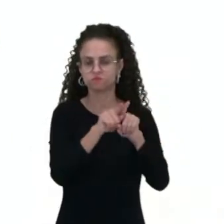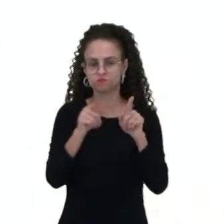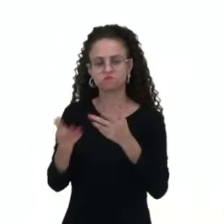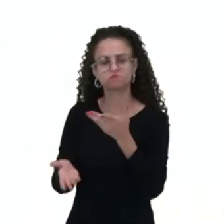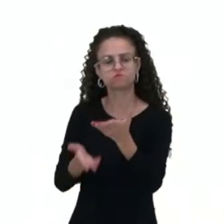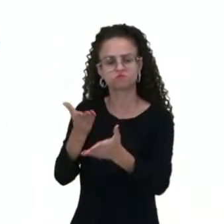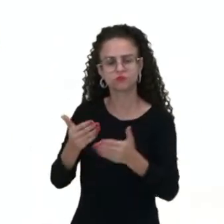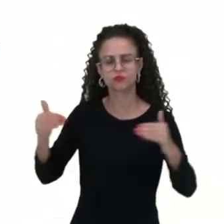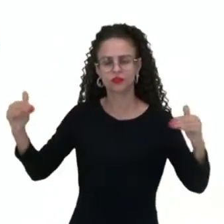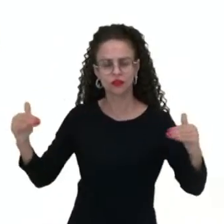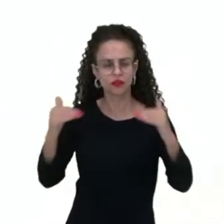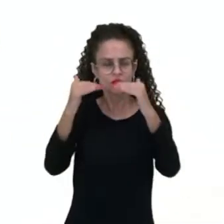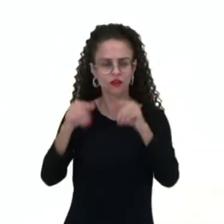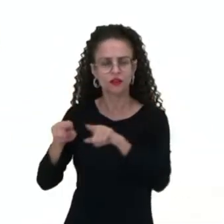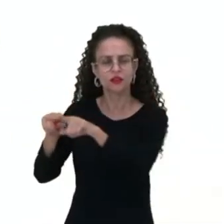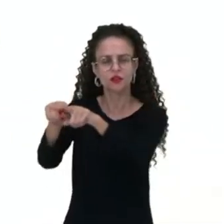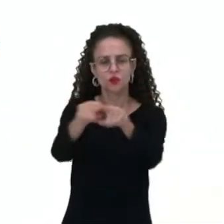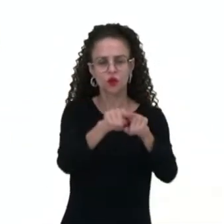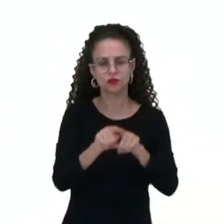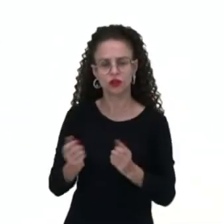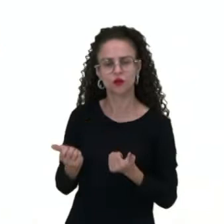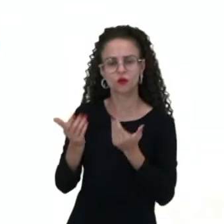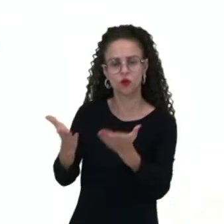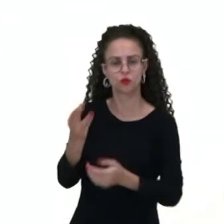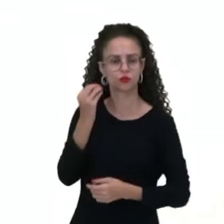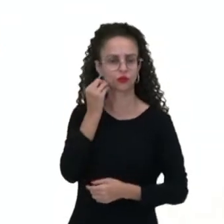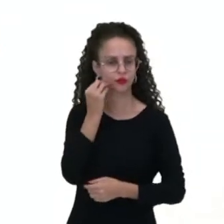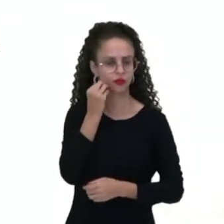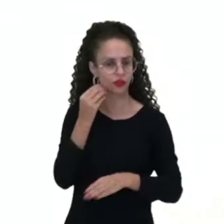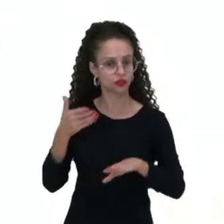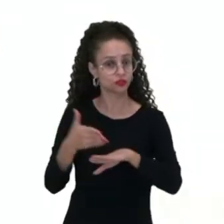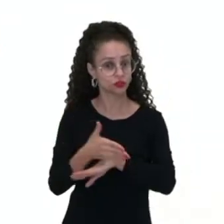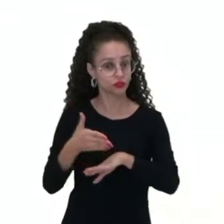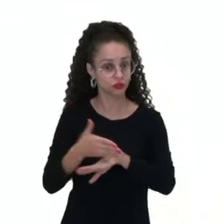efetiva igualdade de oportunidades no acesso.